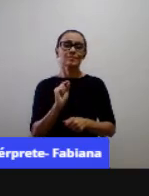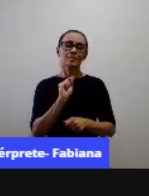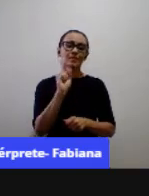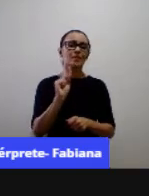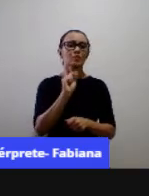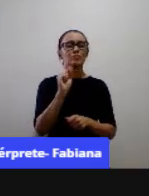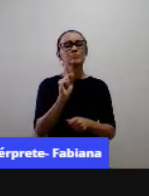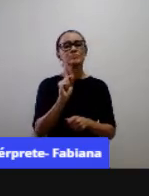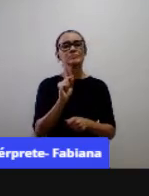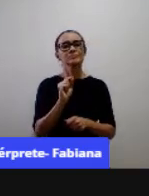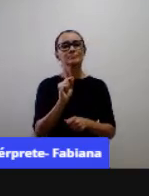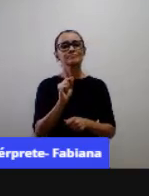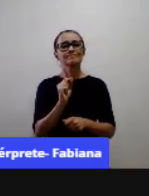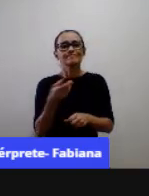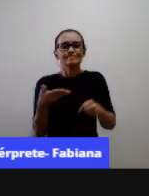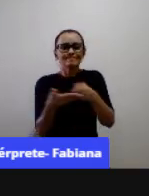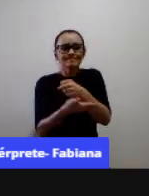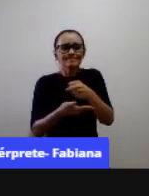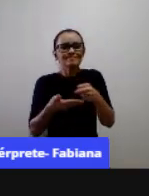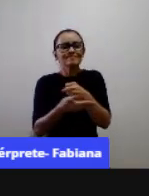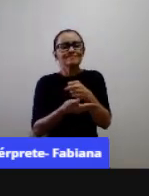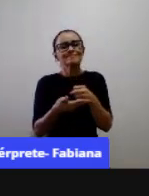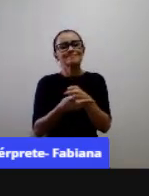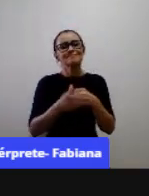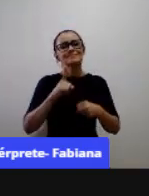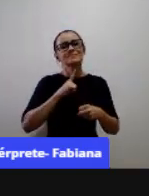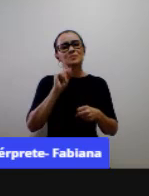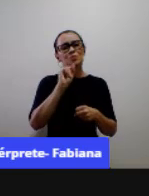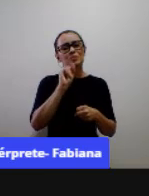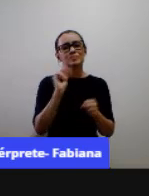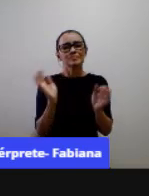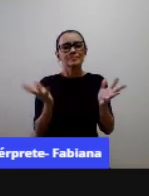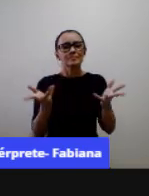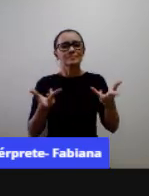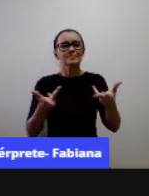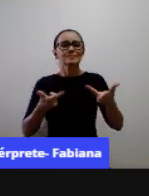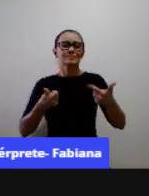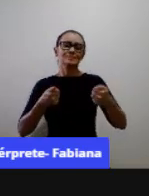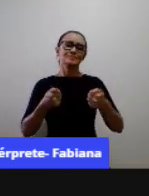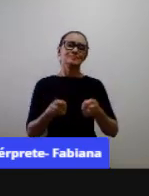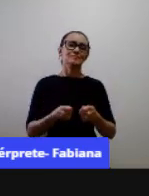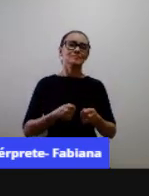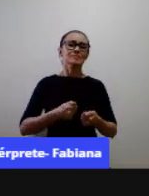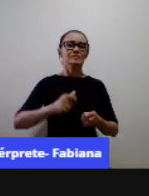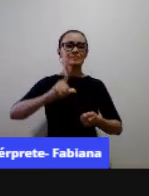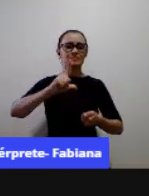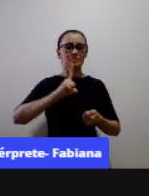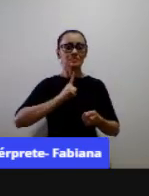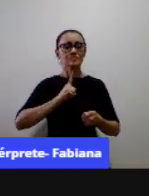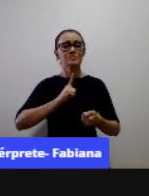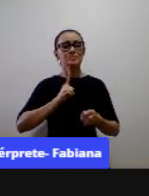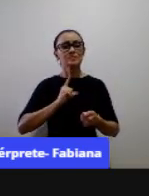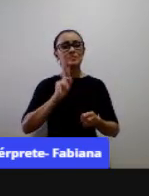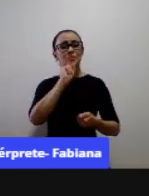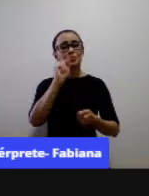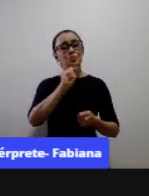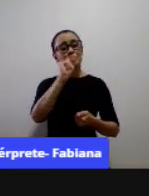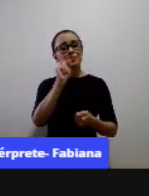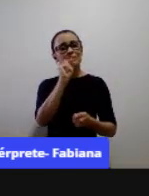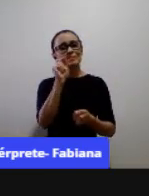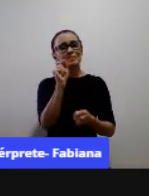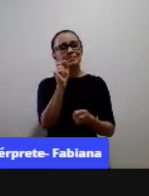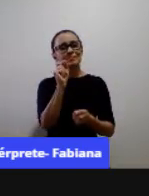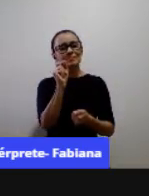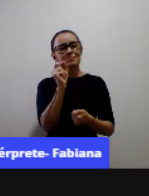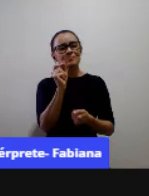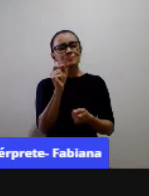basicamente centrado nas habilidades existentes e nas habilidades que nós desejamos desenvolver